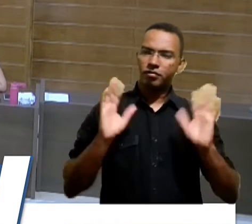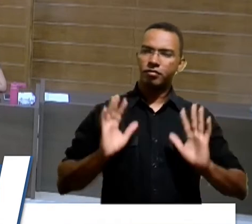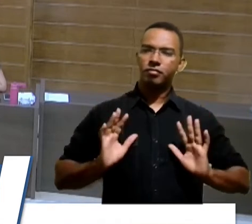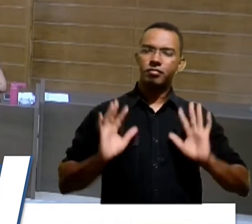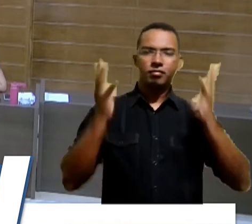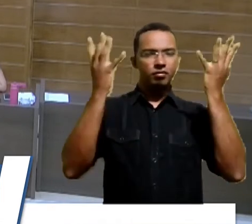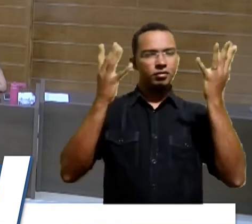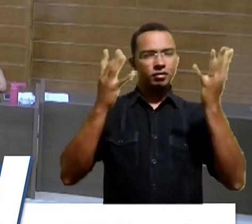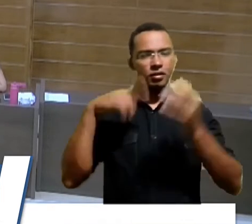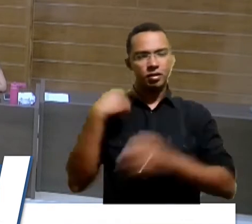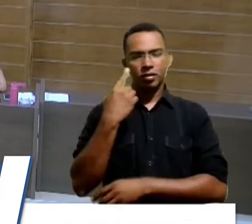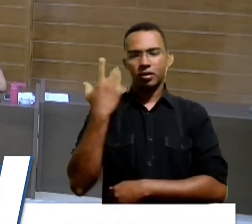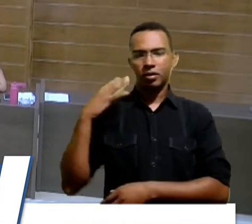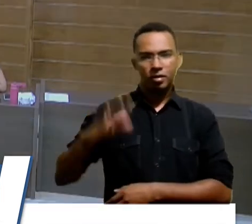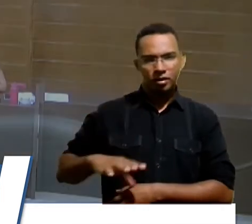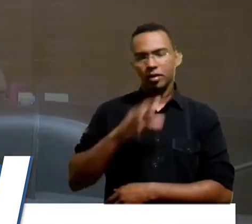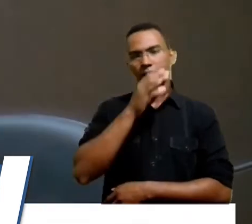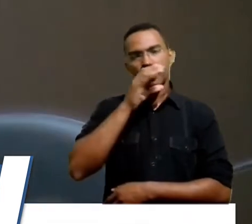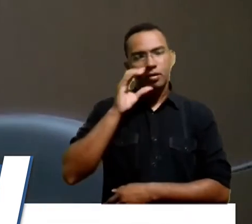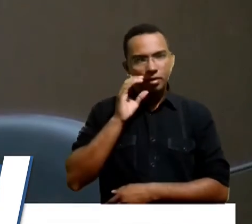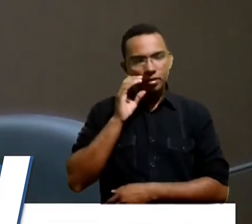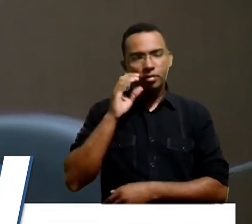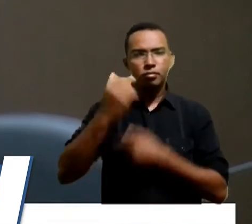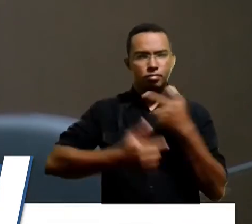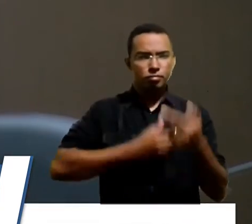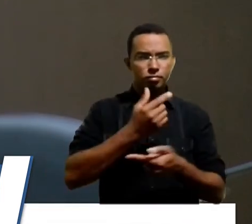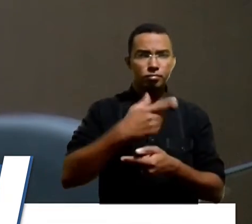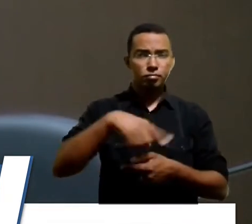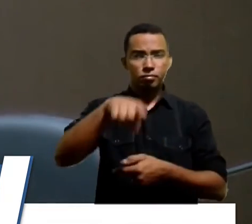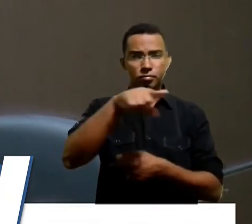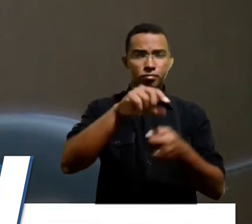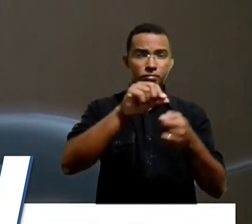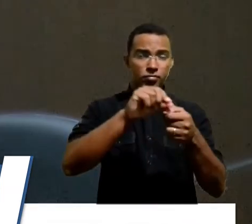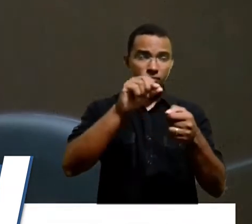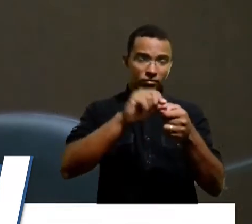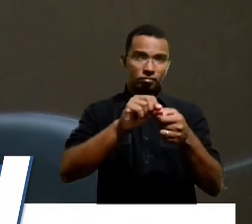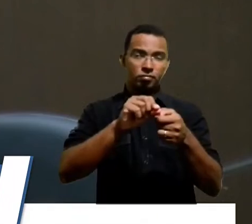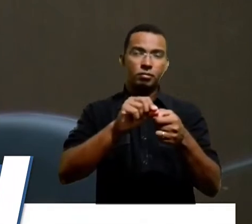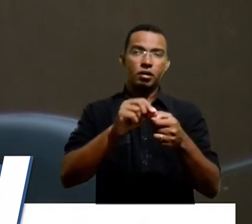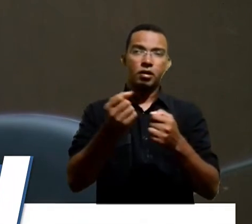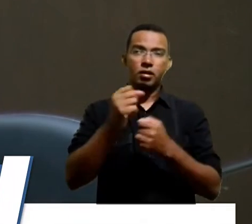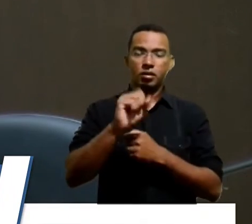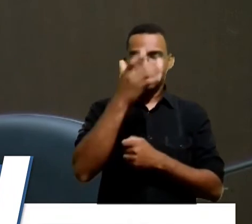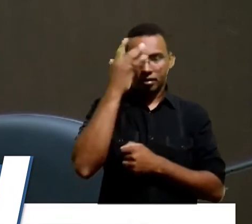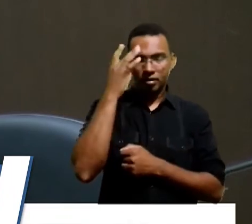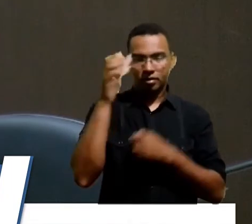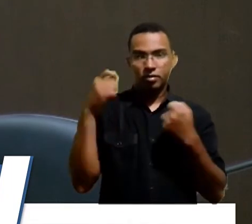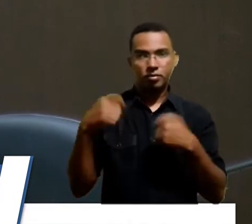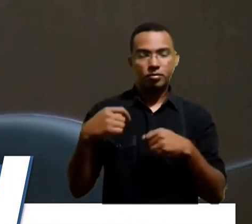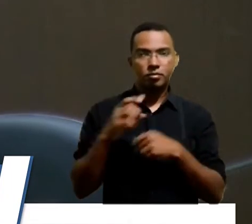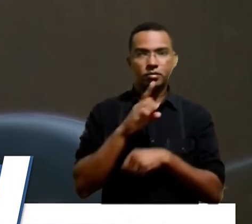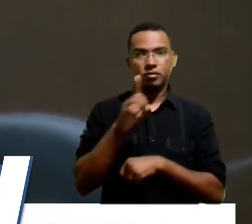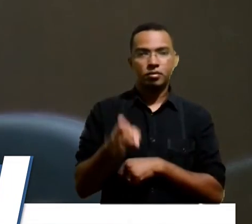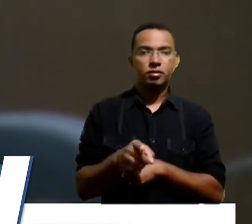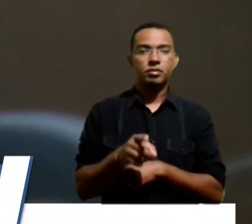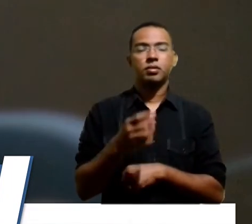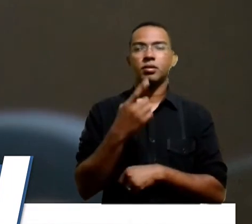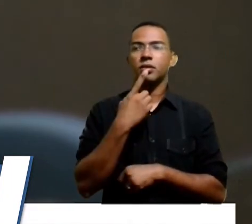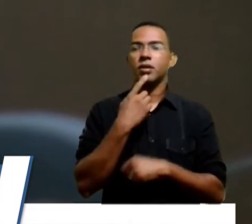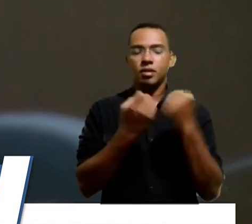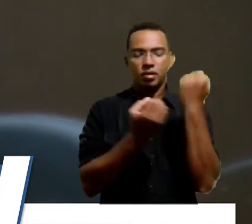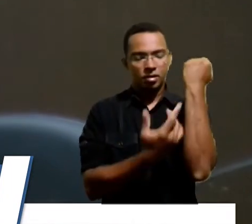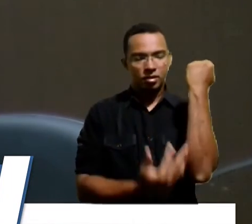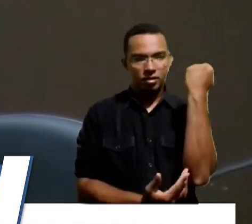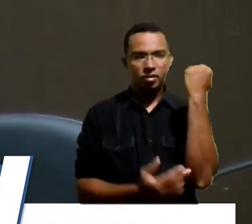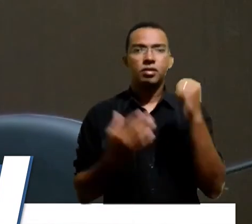crianças, adultos, o trabalho que você faz em defesa das pessoas que precisam ali do sangue. Eu estive